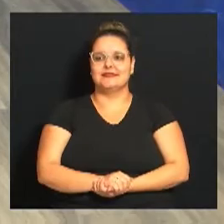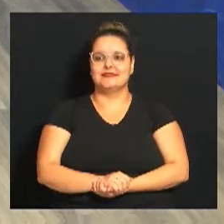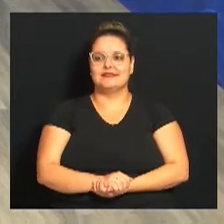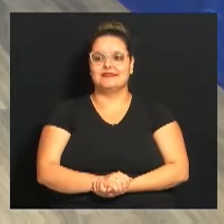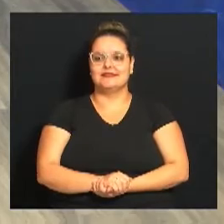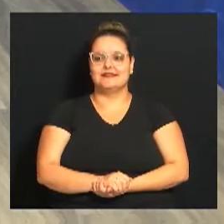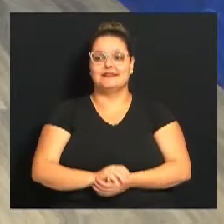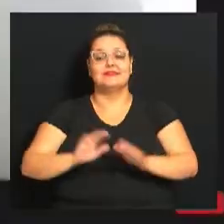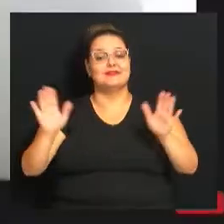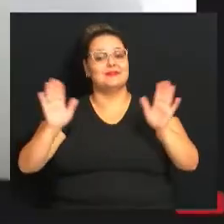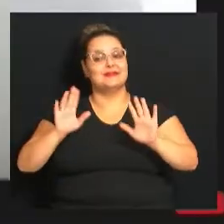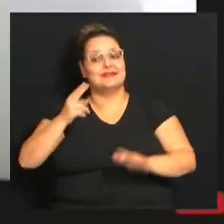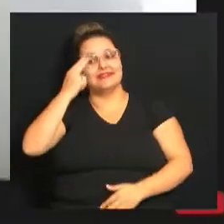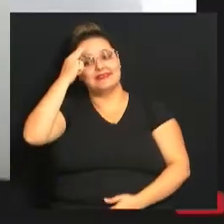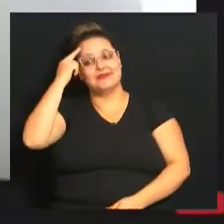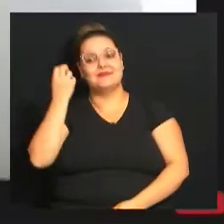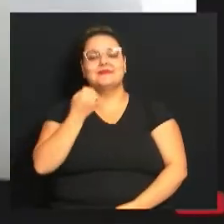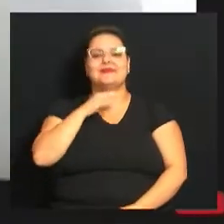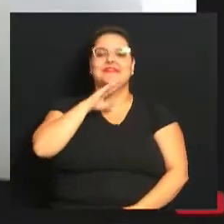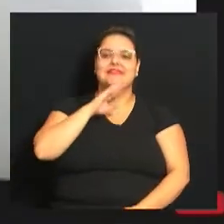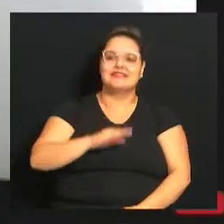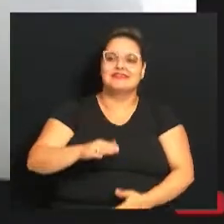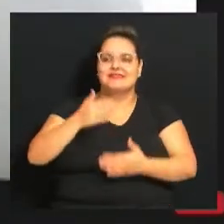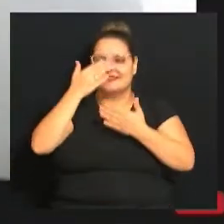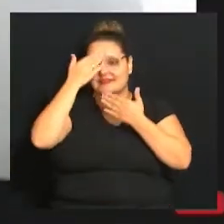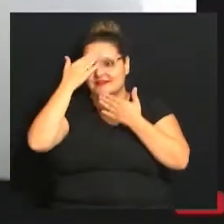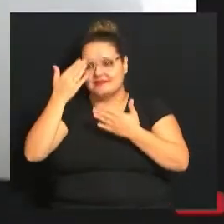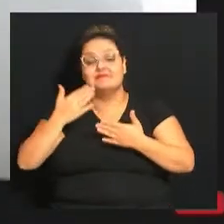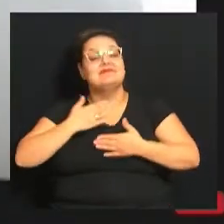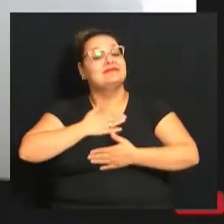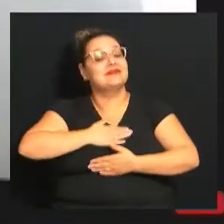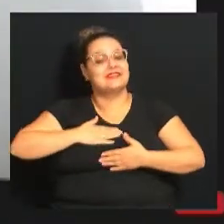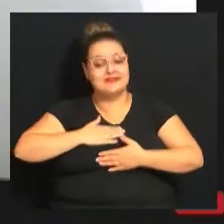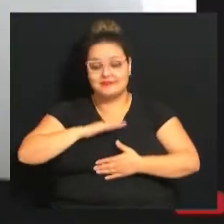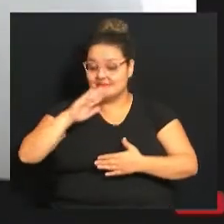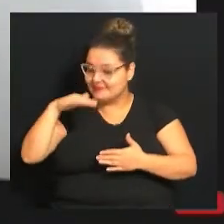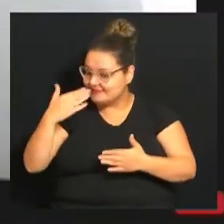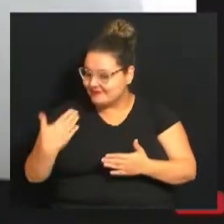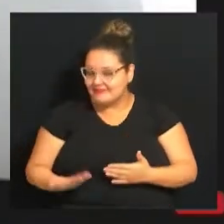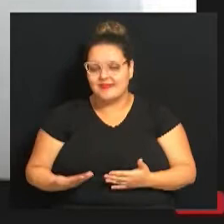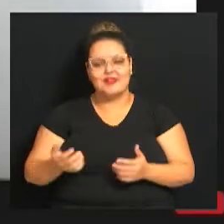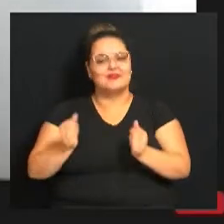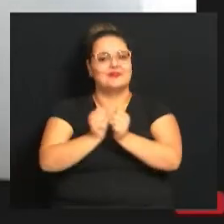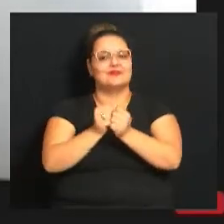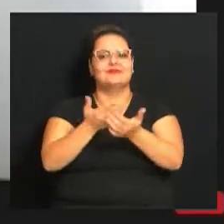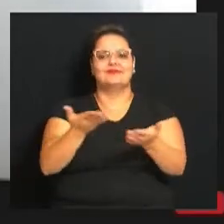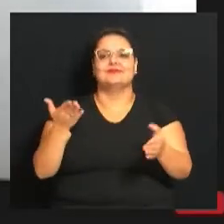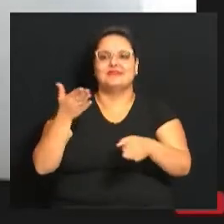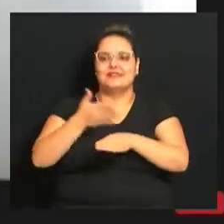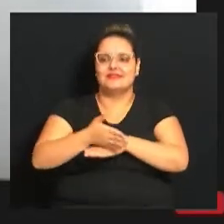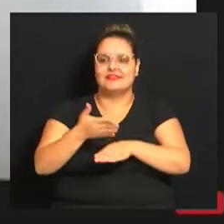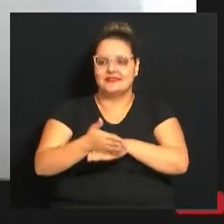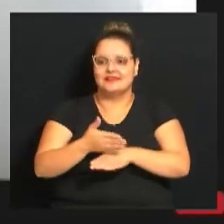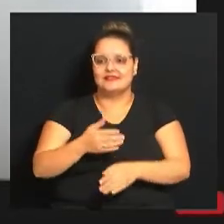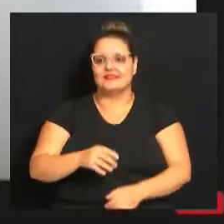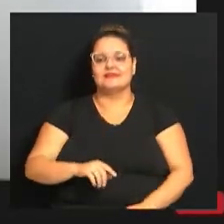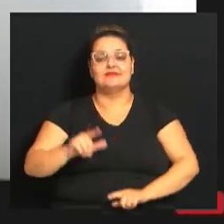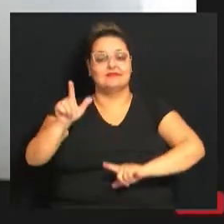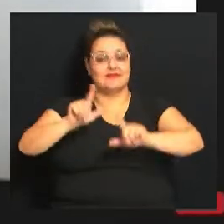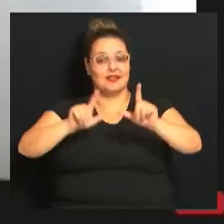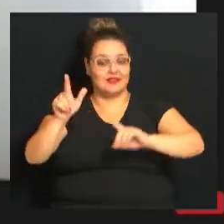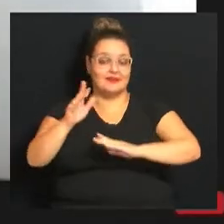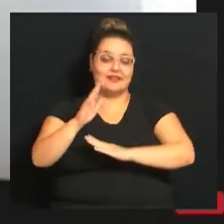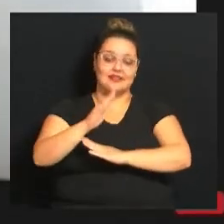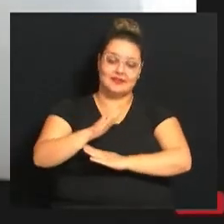Olá, Gabriel, boa tarde, muito obrigado, muito um prazer, uma honra estar aqui com vocês, participando aqui na TV Câmara de